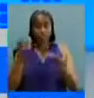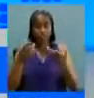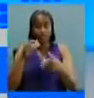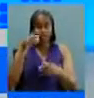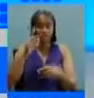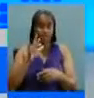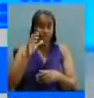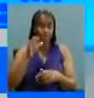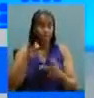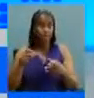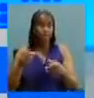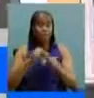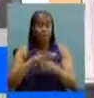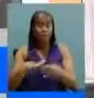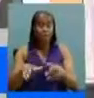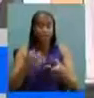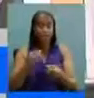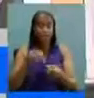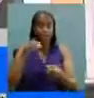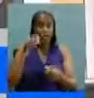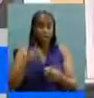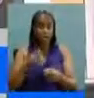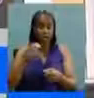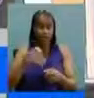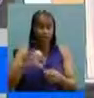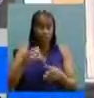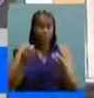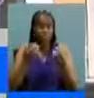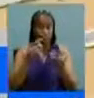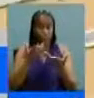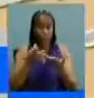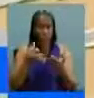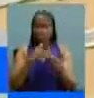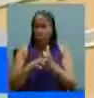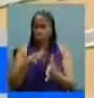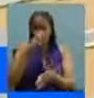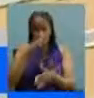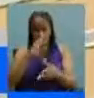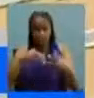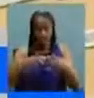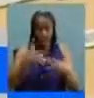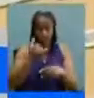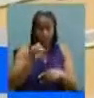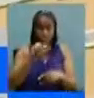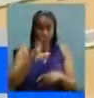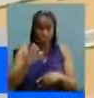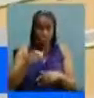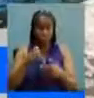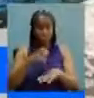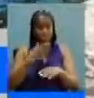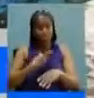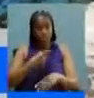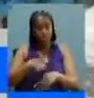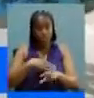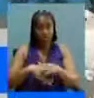com vários músicos. Todas as atividades da Câmara Municipal para 2018 serão realizadas em homenagem